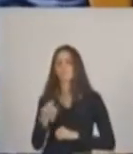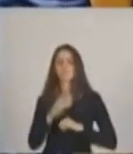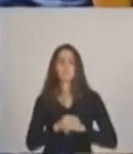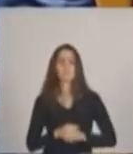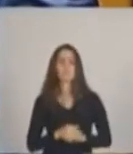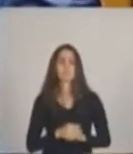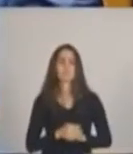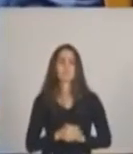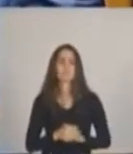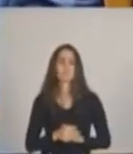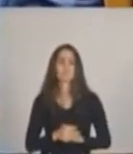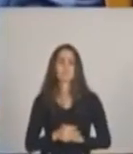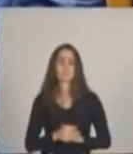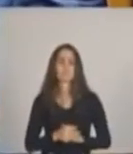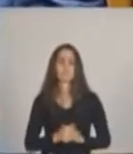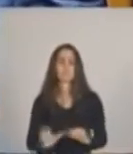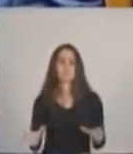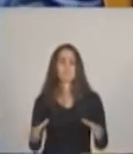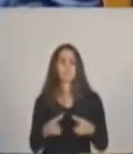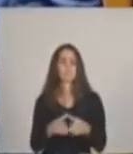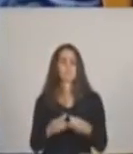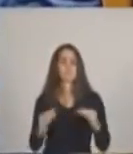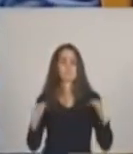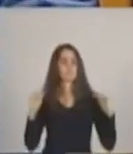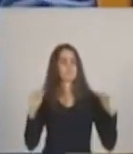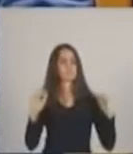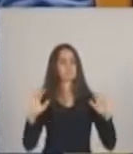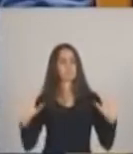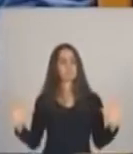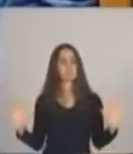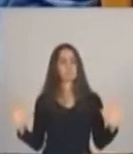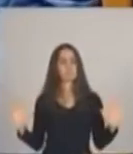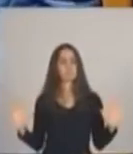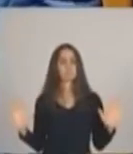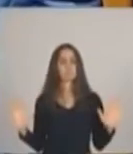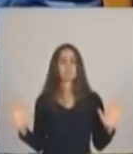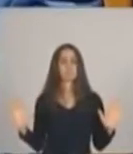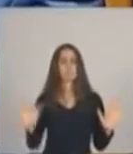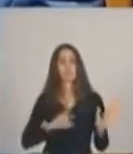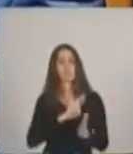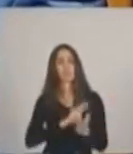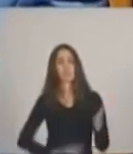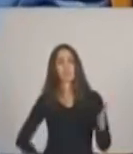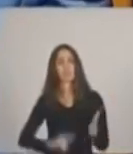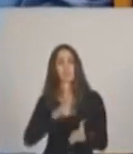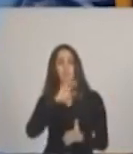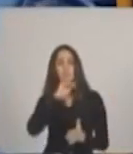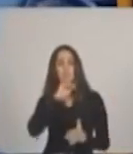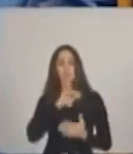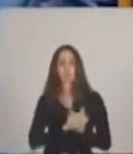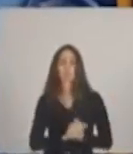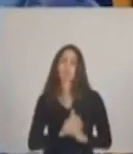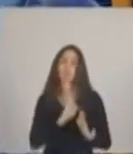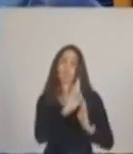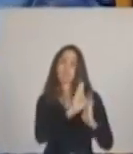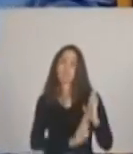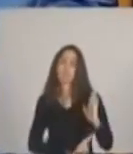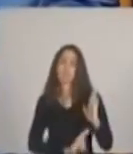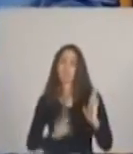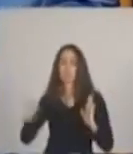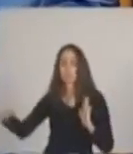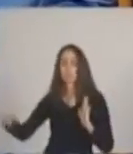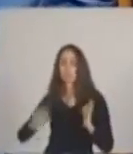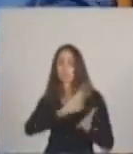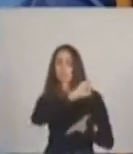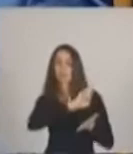Mas a comissão é soberana, deputado. É que o parecer oral, não, o parecer oral. Relatório sim. Não, porque tem a regra é o seguinte, ele dá o parecer